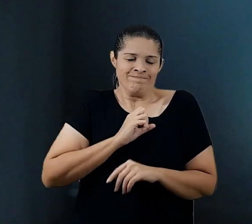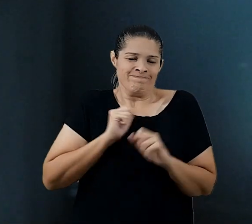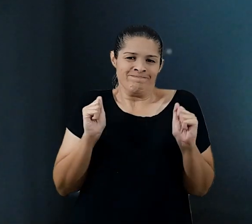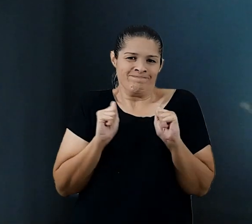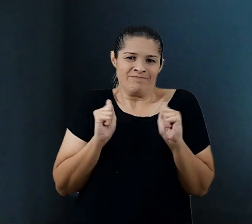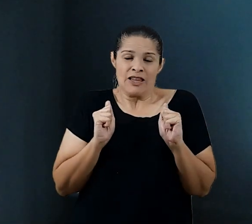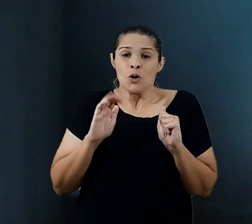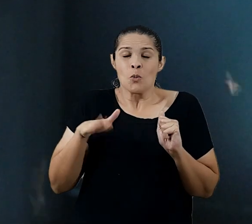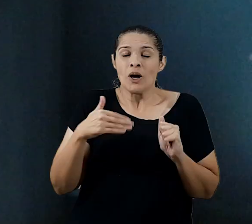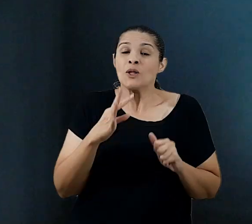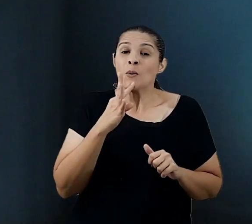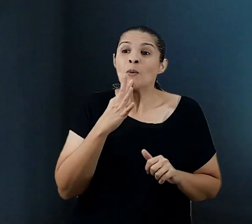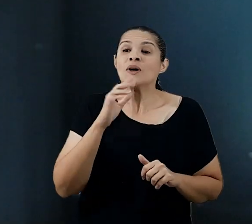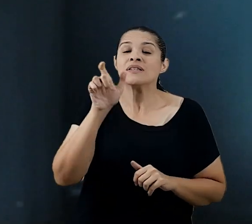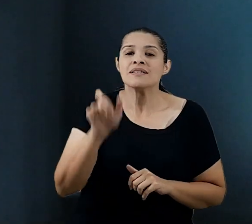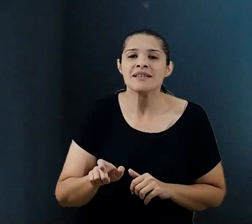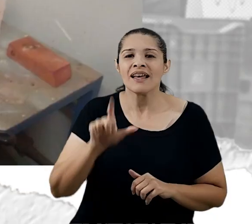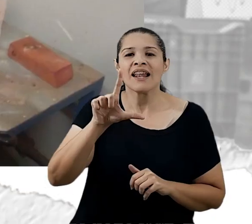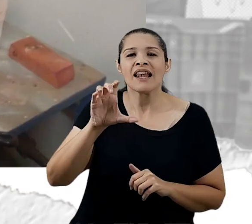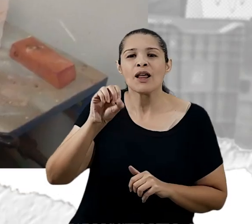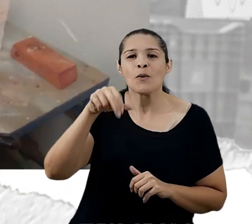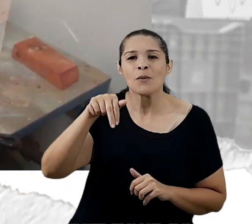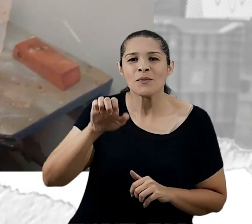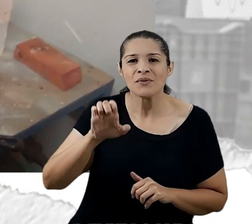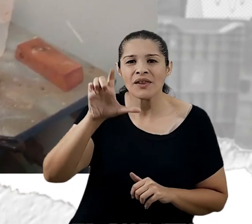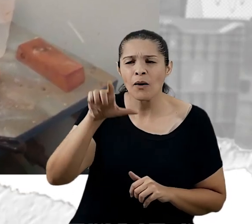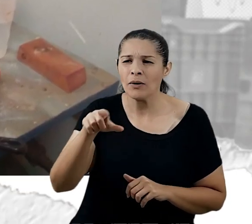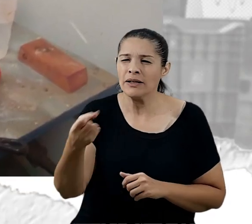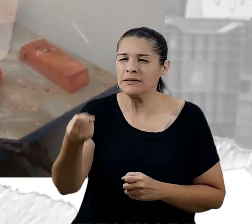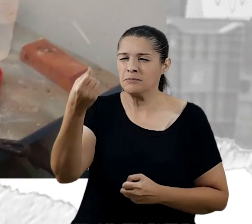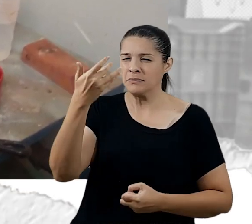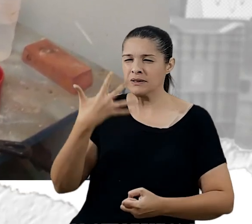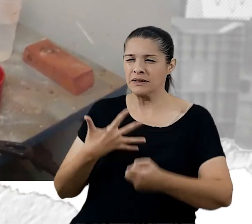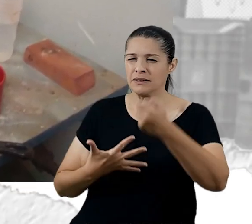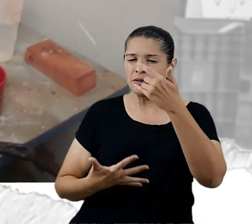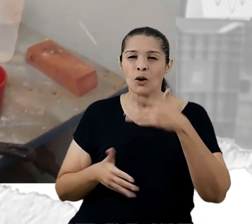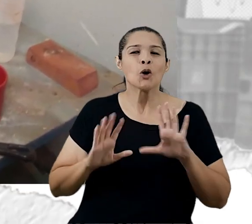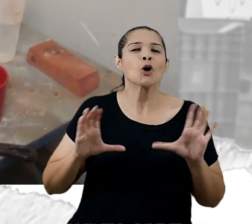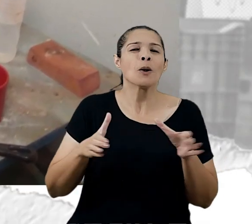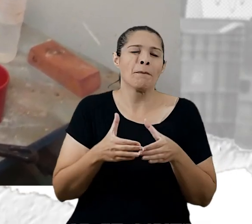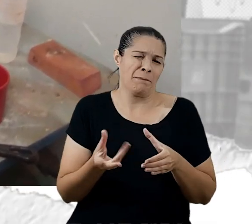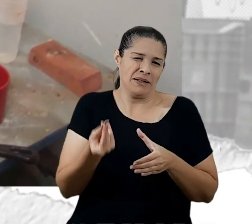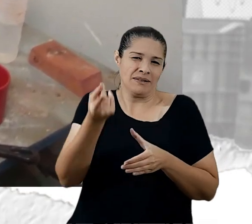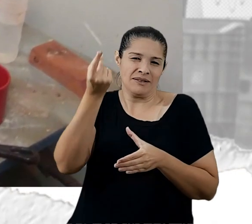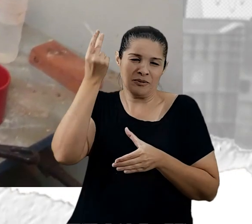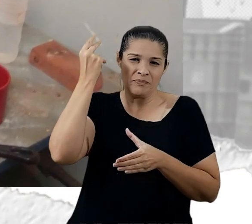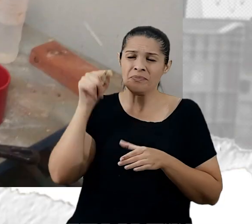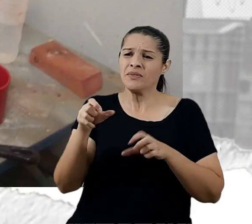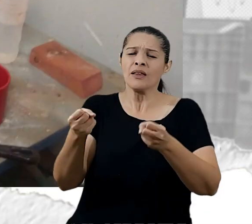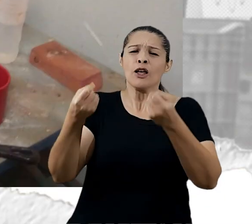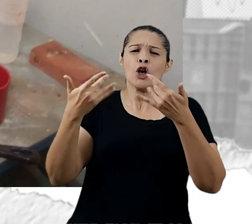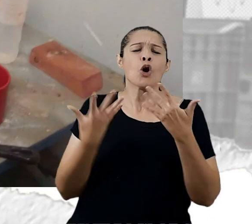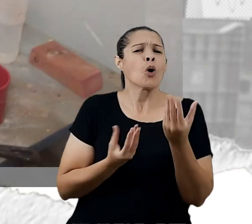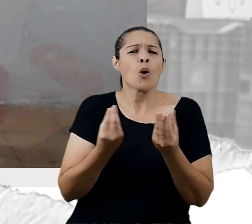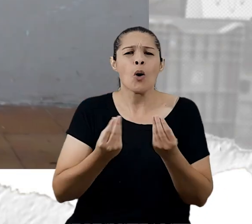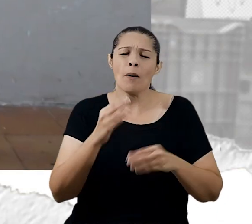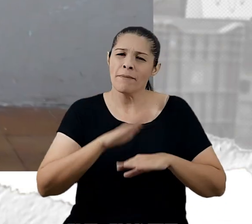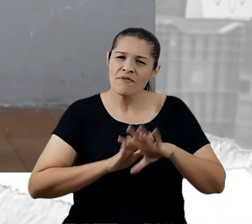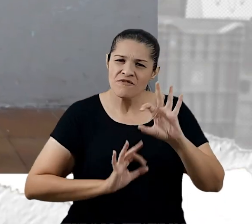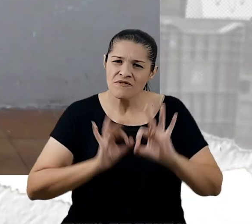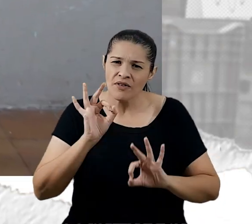conheci o seu Leonel, e ele foi explicando para mim, para minha turma naquela época, como é que ele fazia os telescópios,